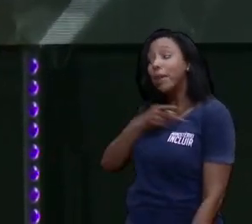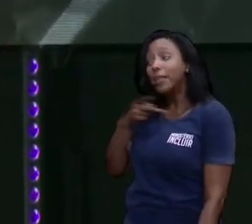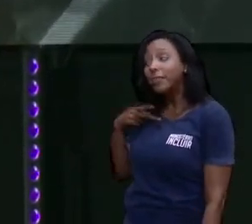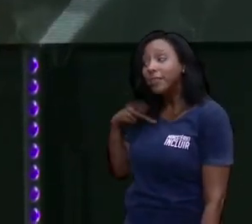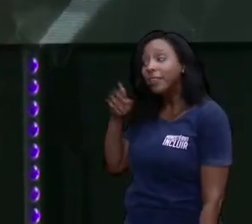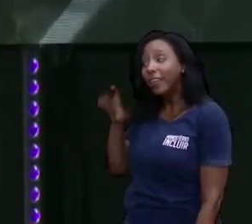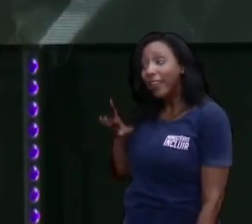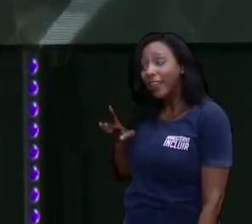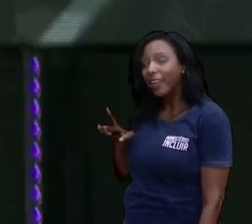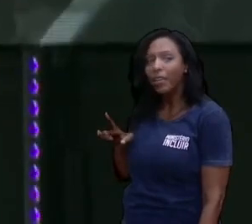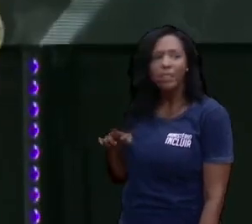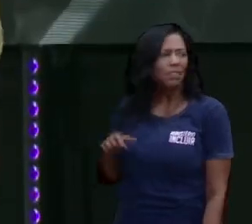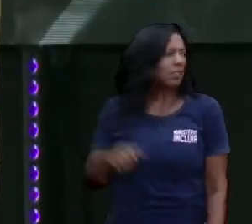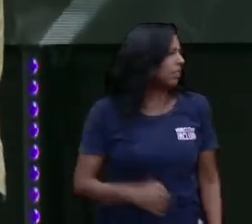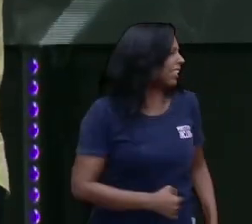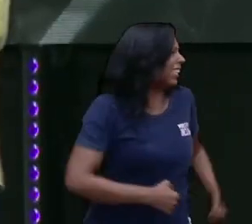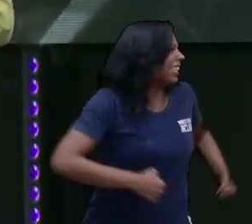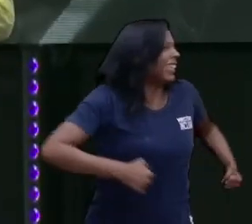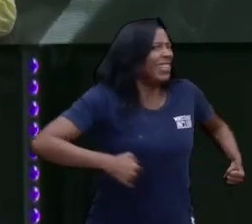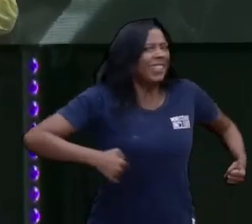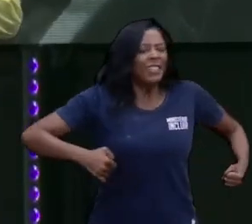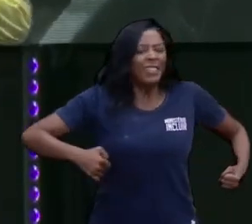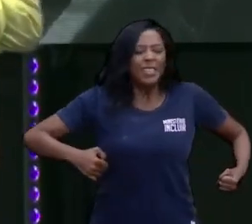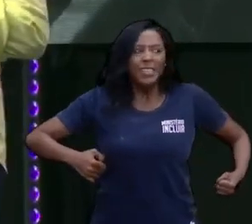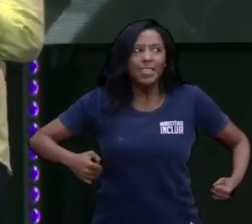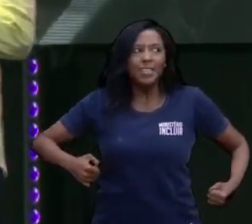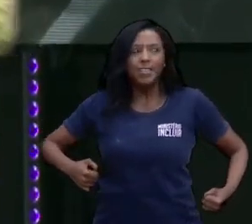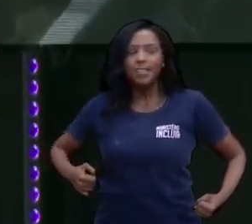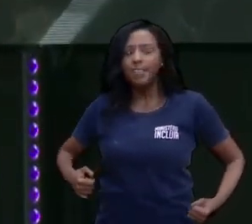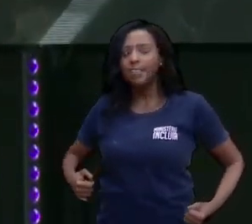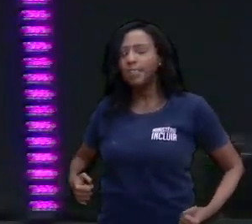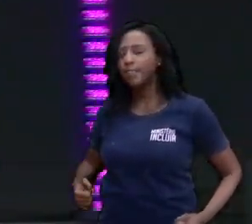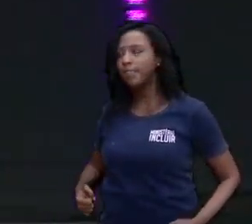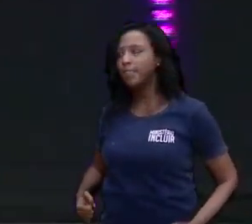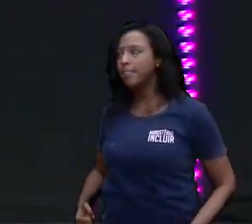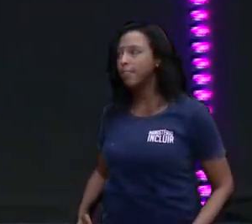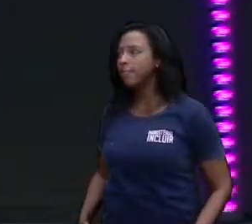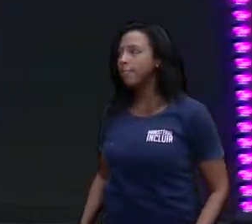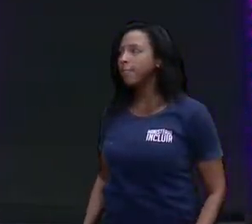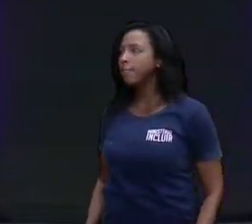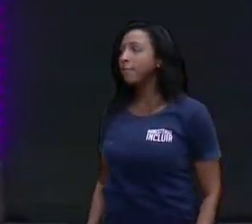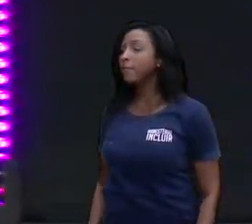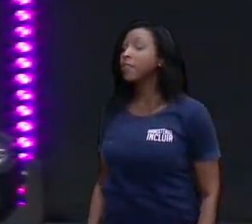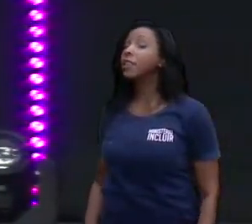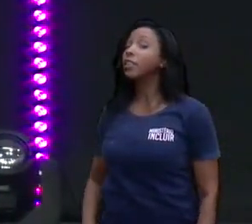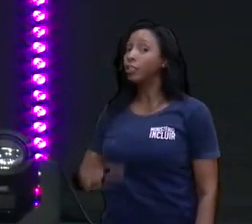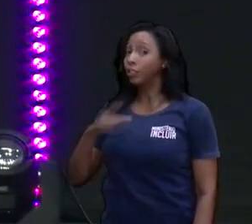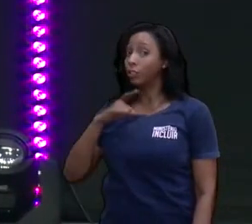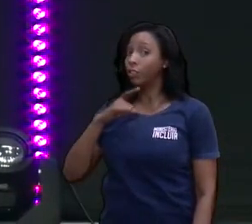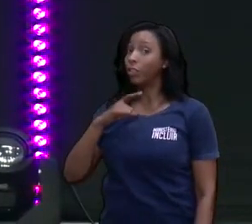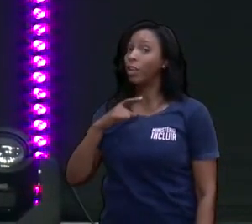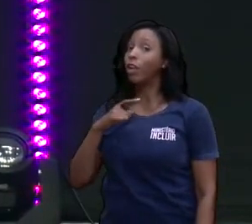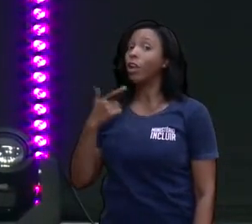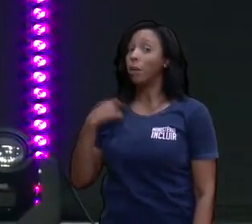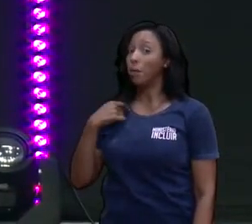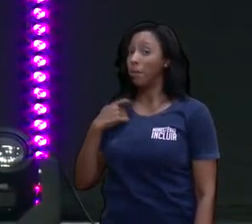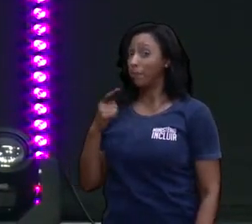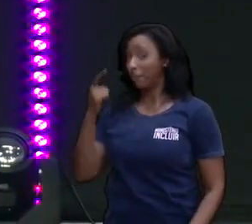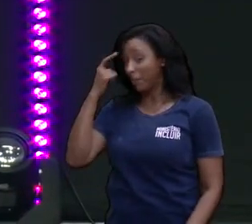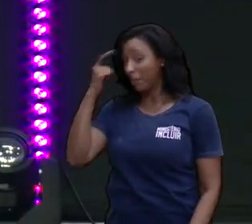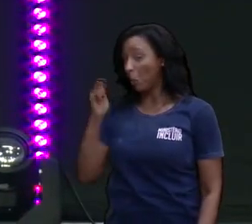hoje eu levantei virei para ele e eu ainda tinha um motivador a mais para pensar em Vingança